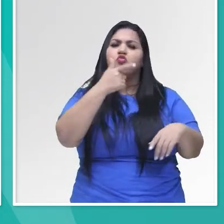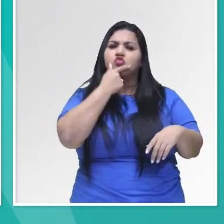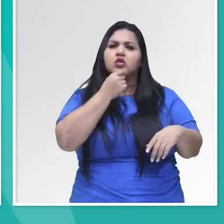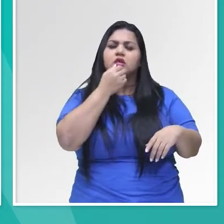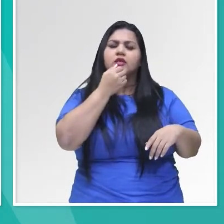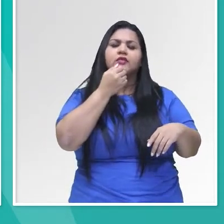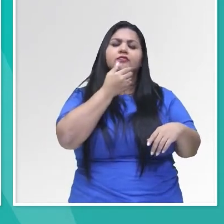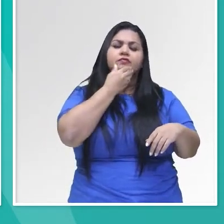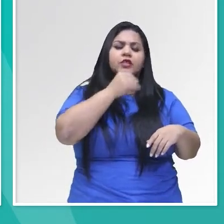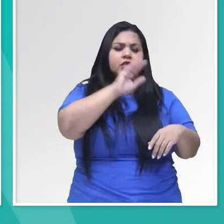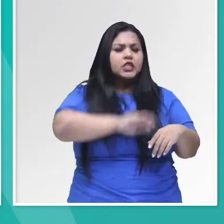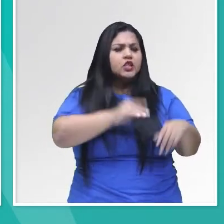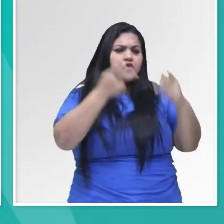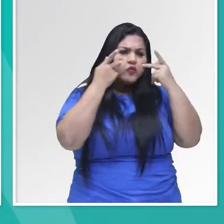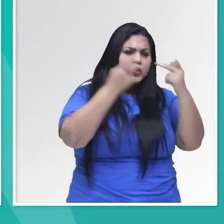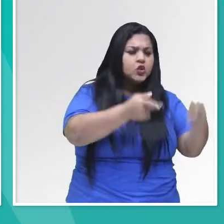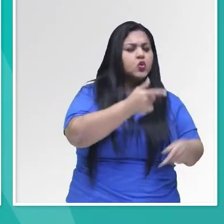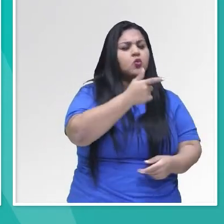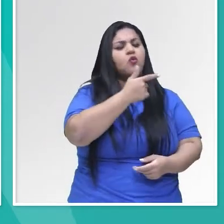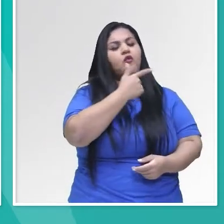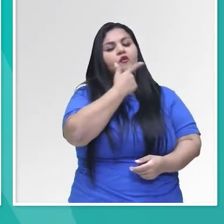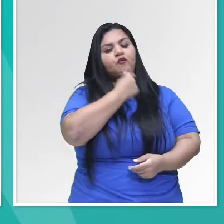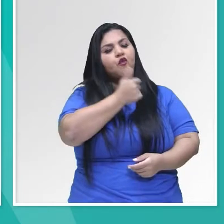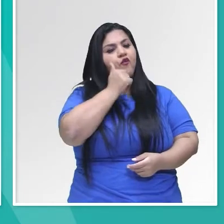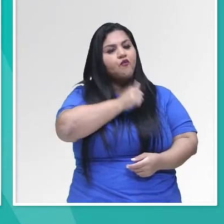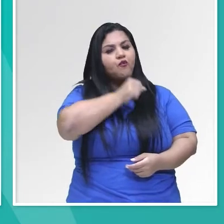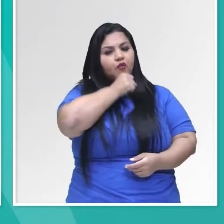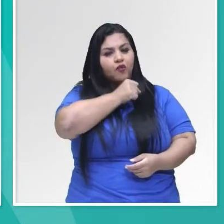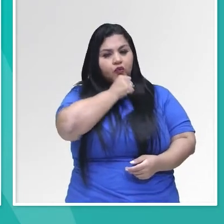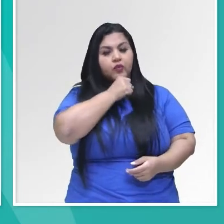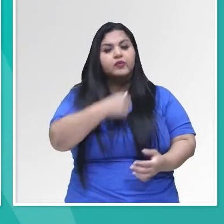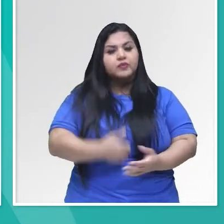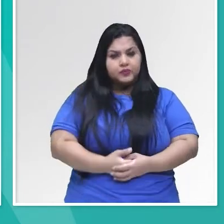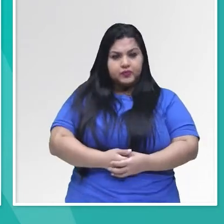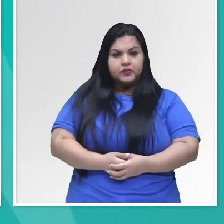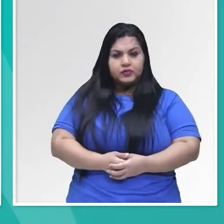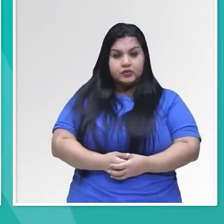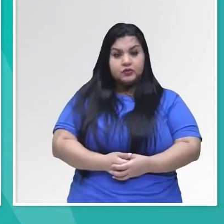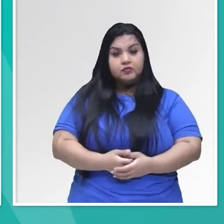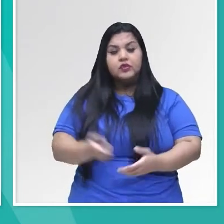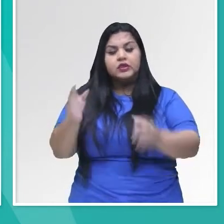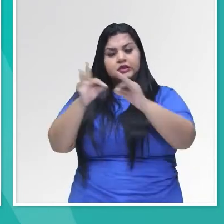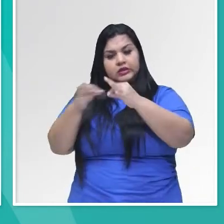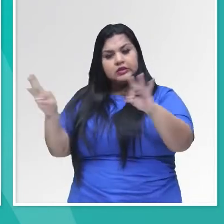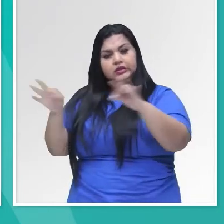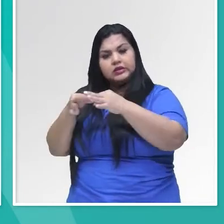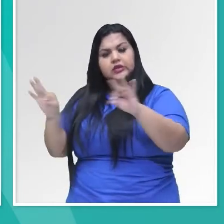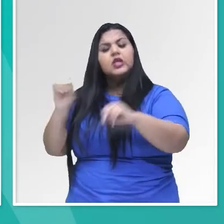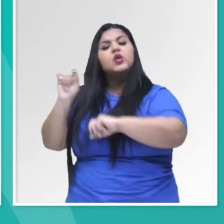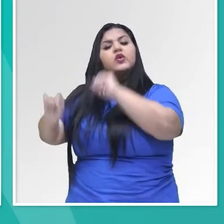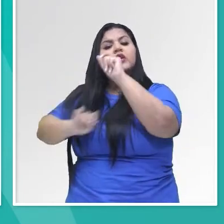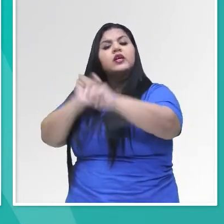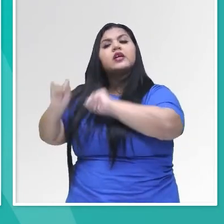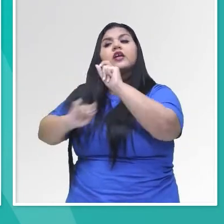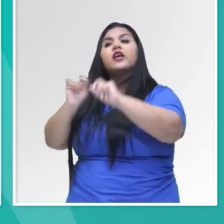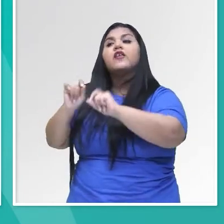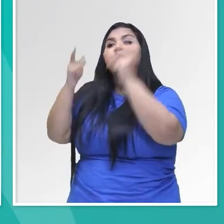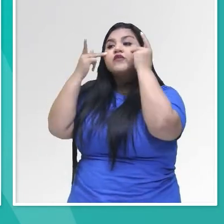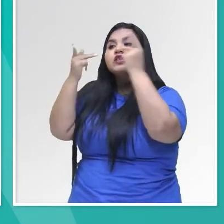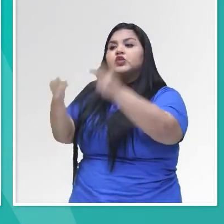Eu tenho artigo, substantivo, verbo, artigo, substantivo. Lá na sintaxe, quem visitou os